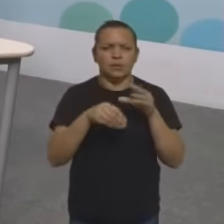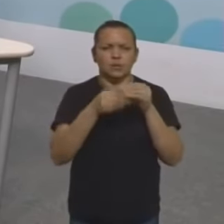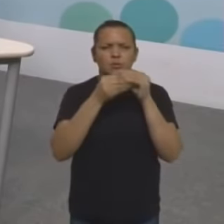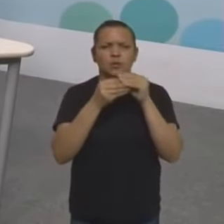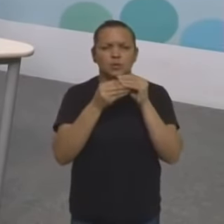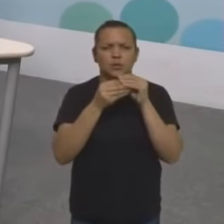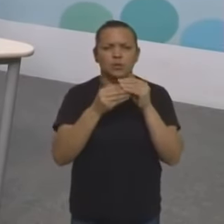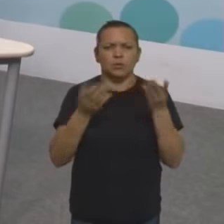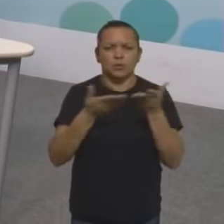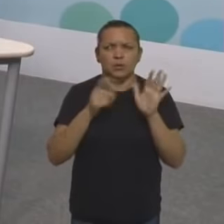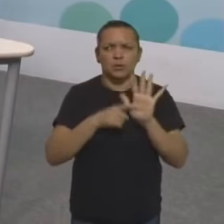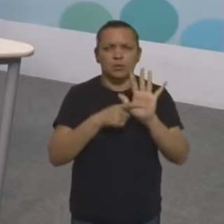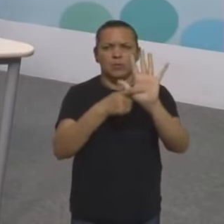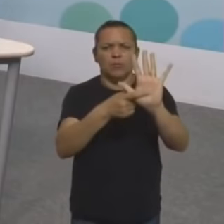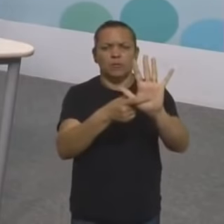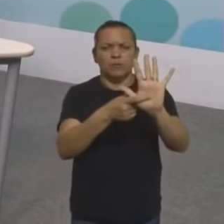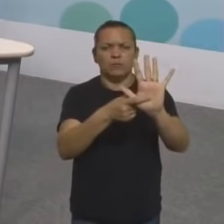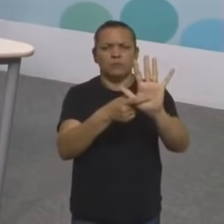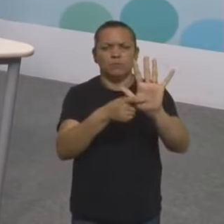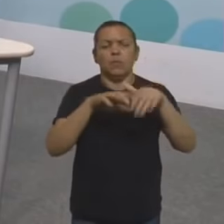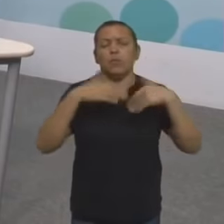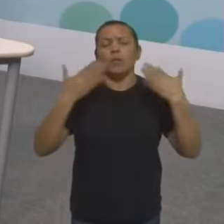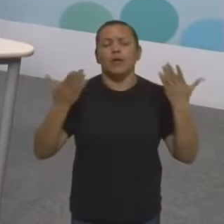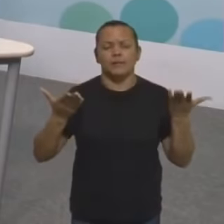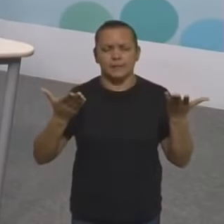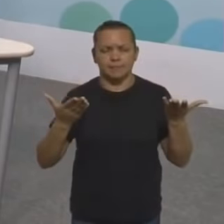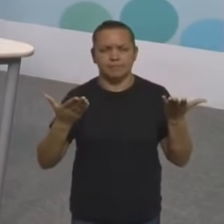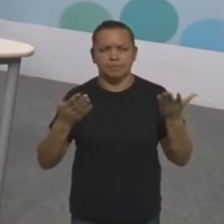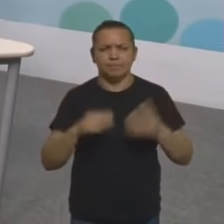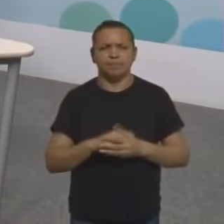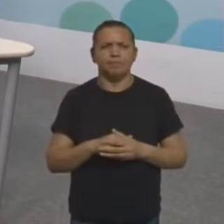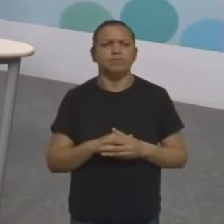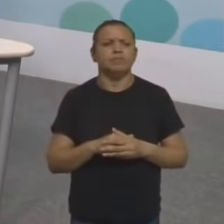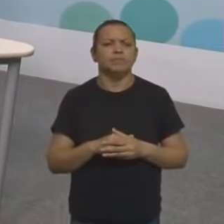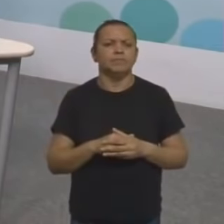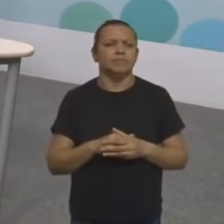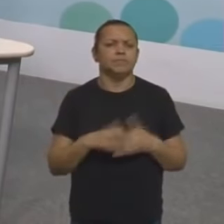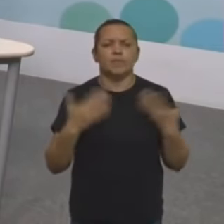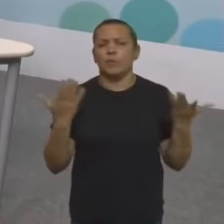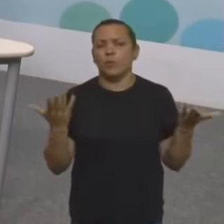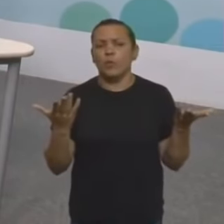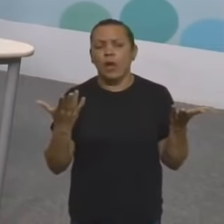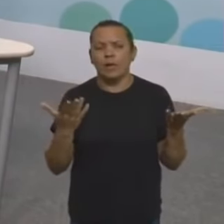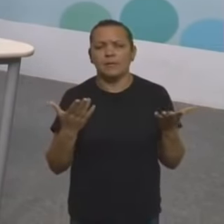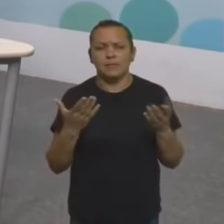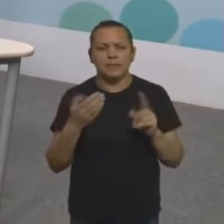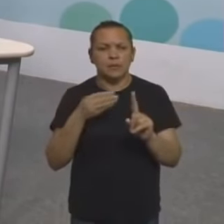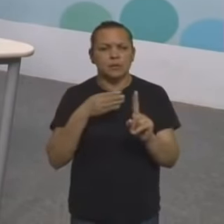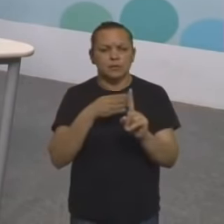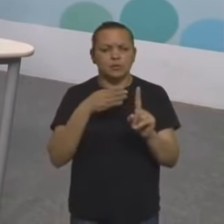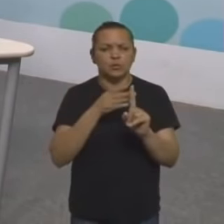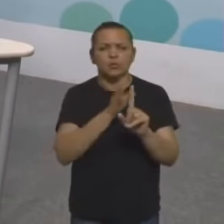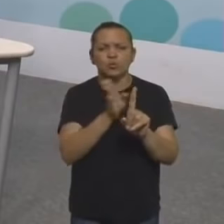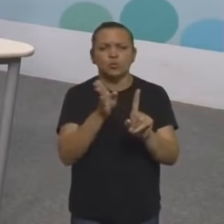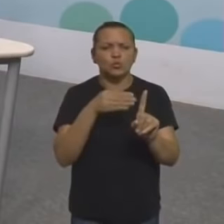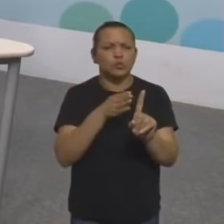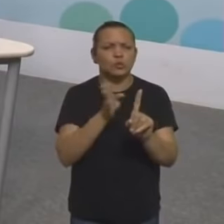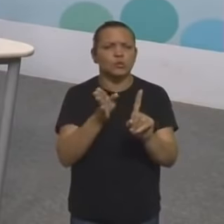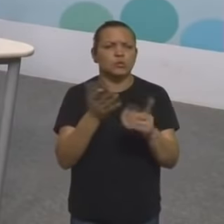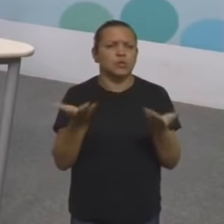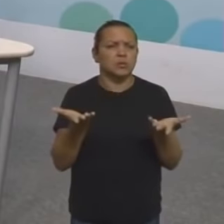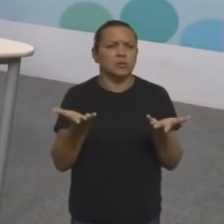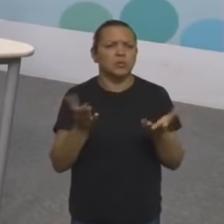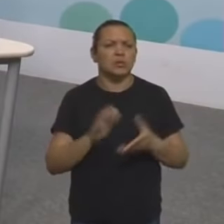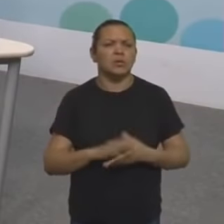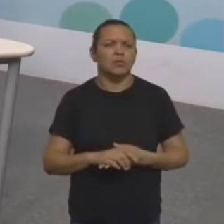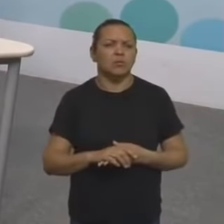que está sendo apresentado? Quais, acho que, não sei, de maneira direta, talvez seja isso? O que você acha,